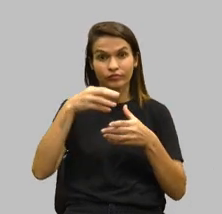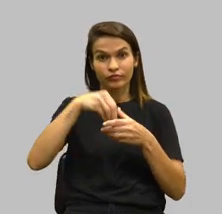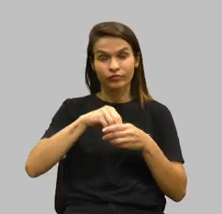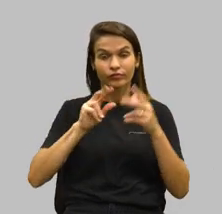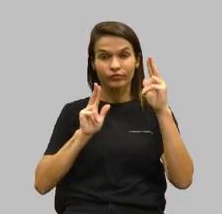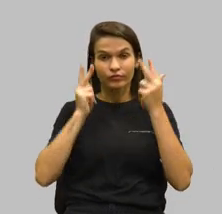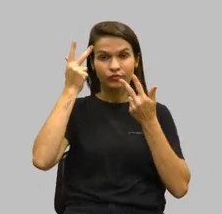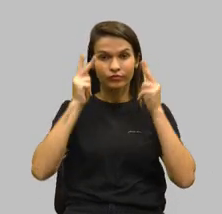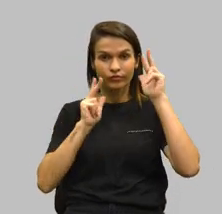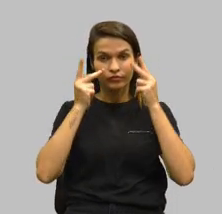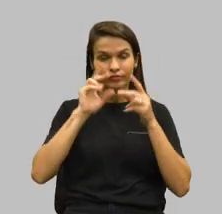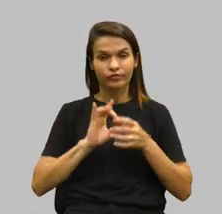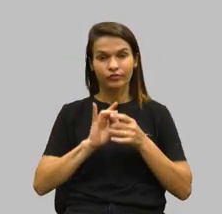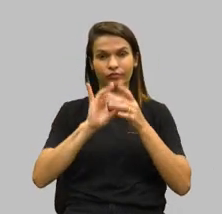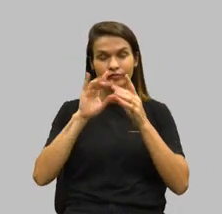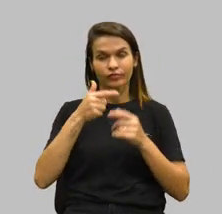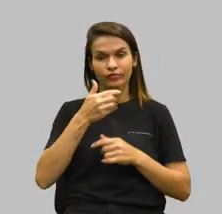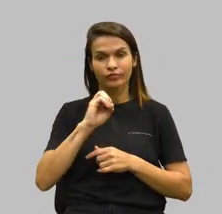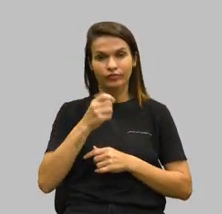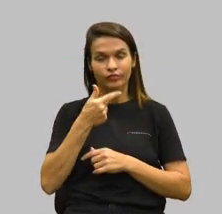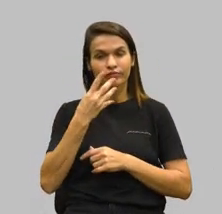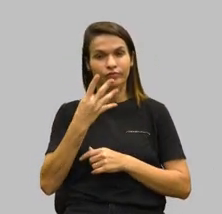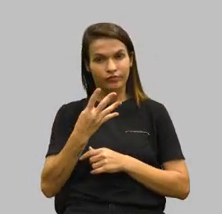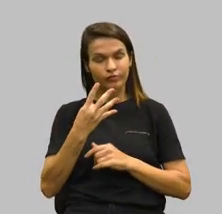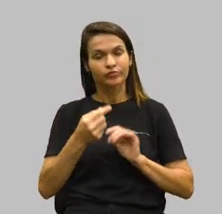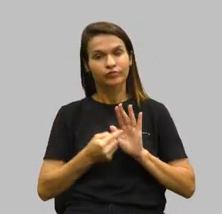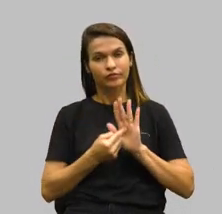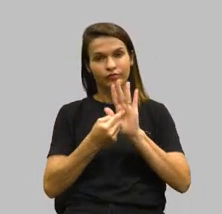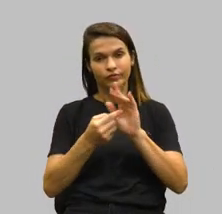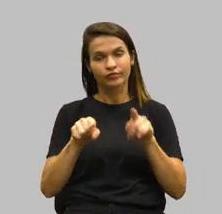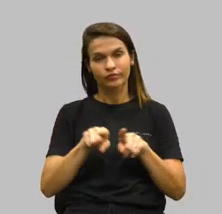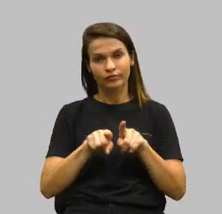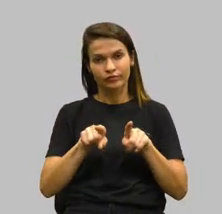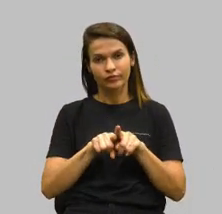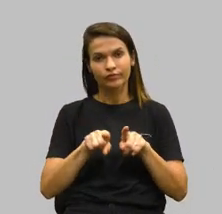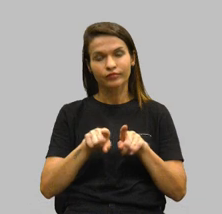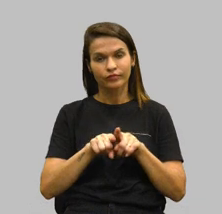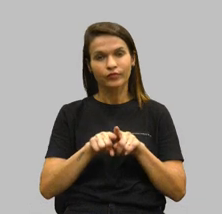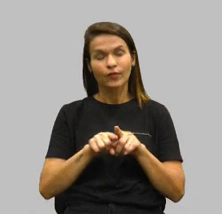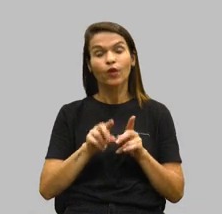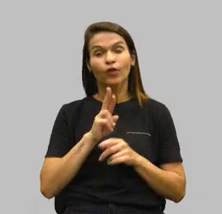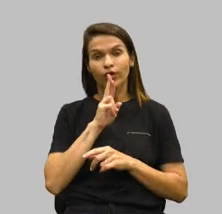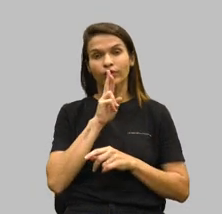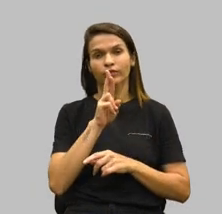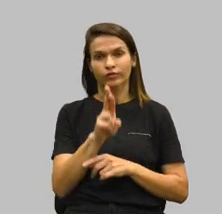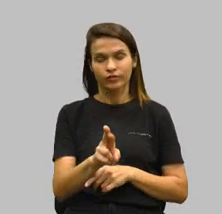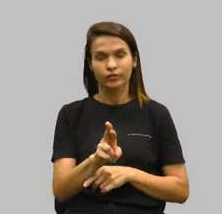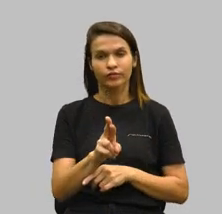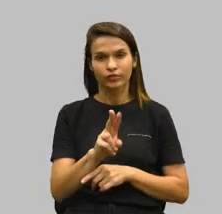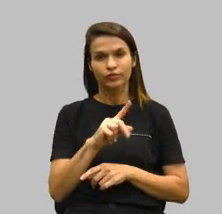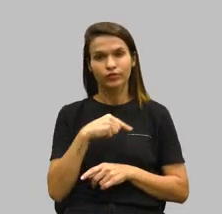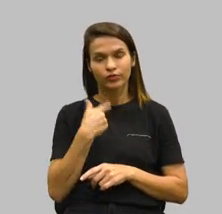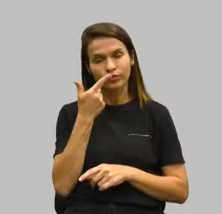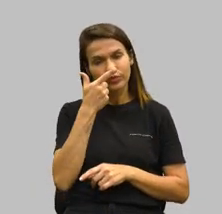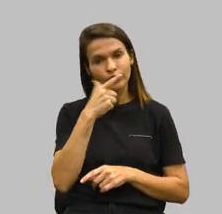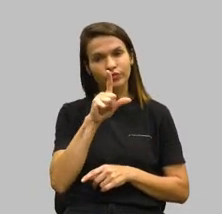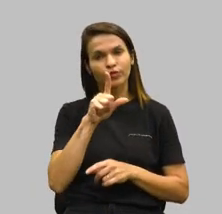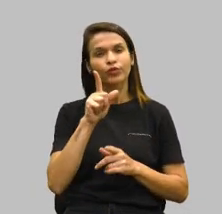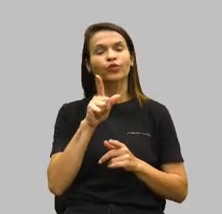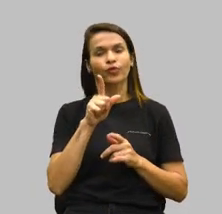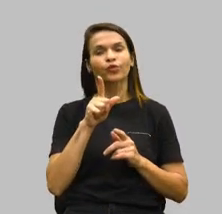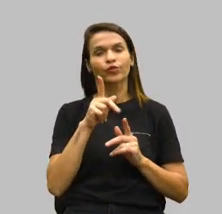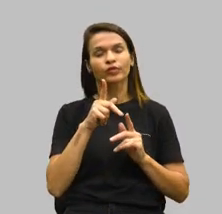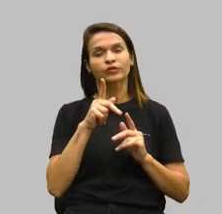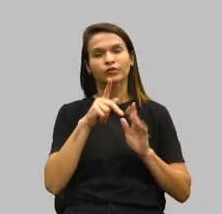Liberdade 2024 e aqui eu trago eh os resultados que e nós alcançamos com esse plantão integrado